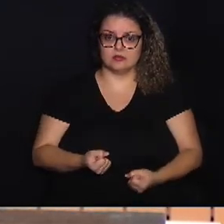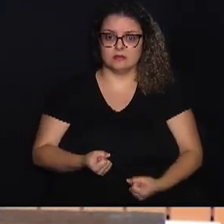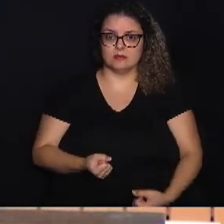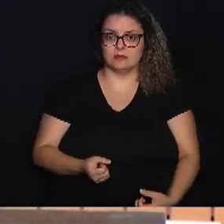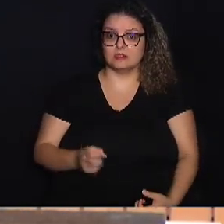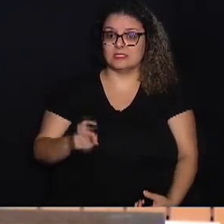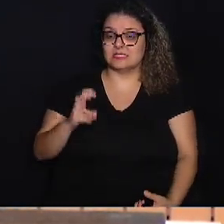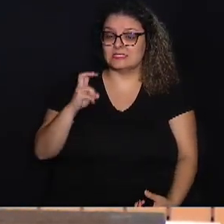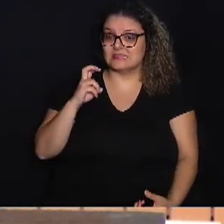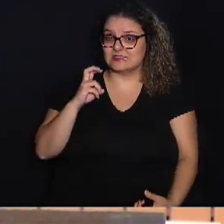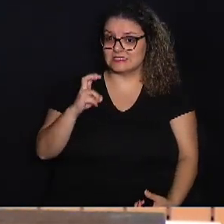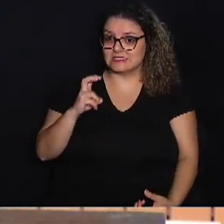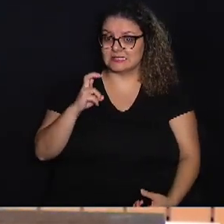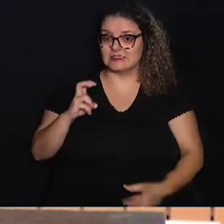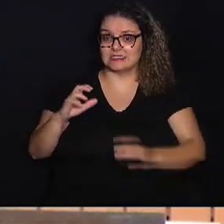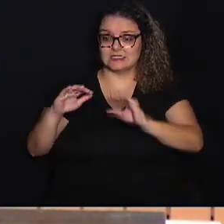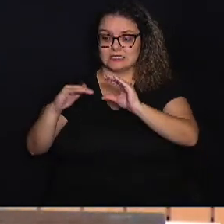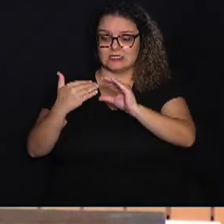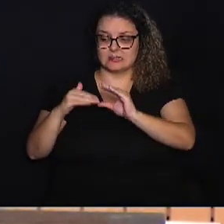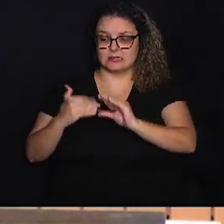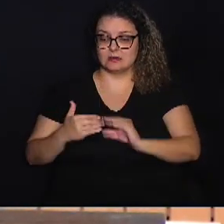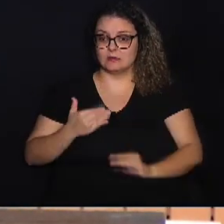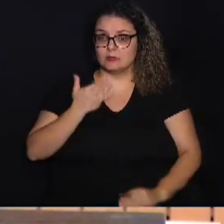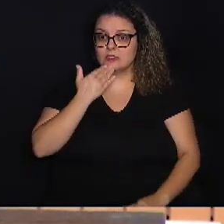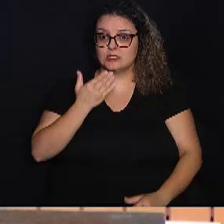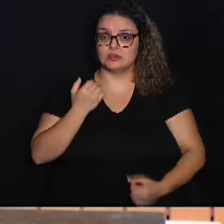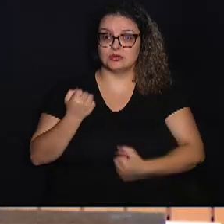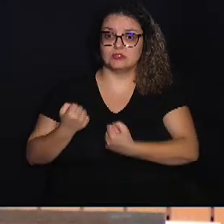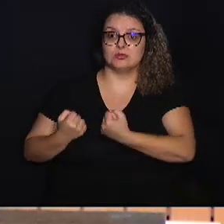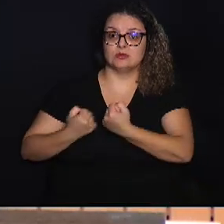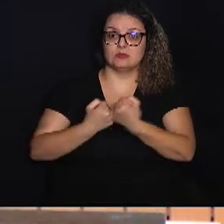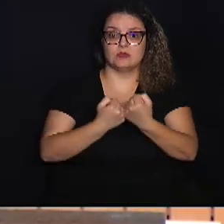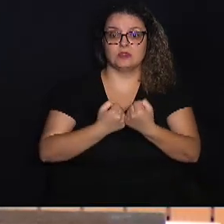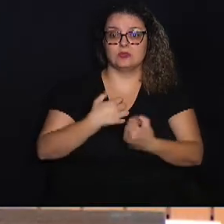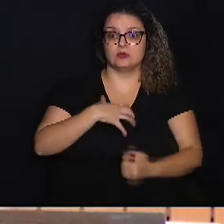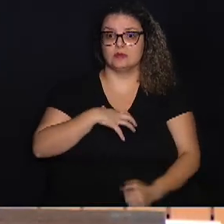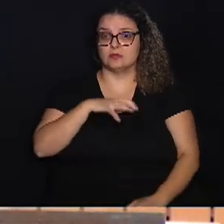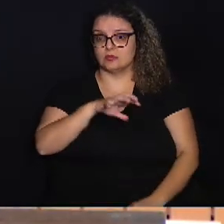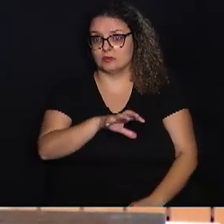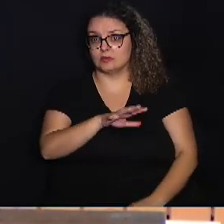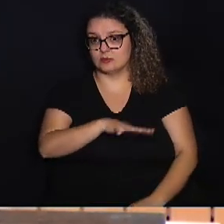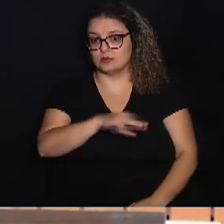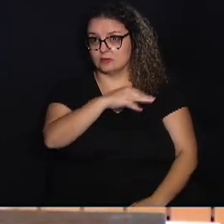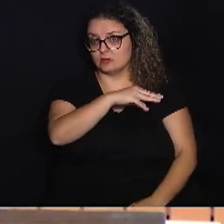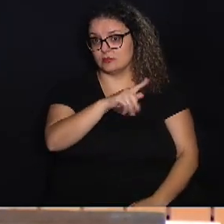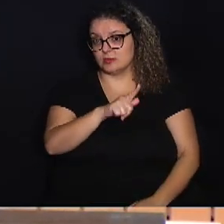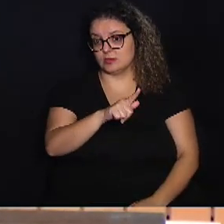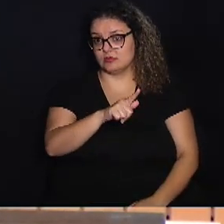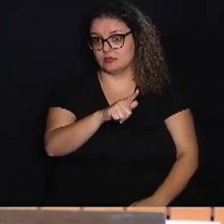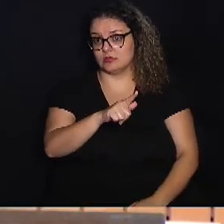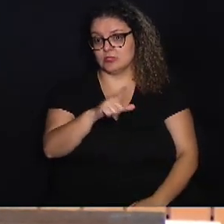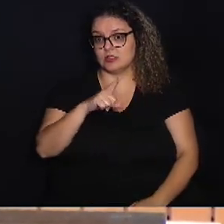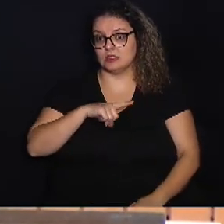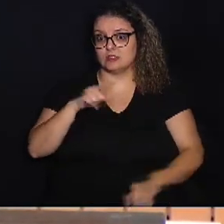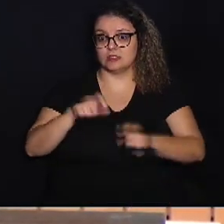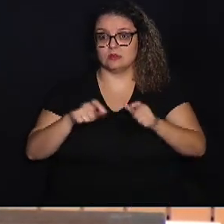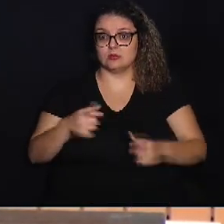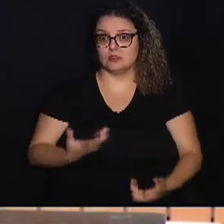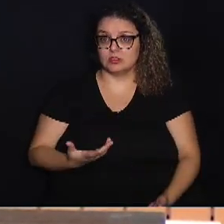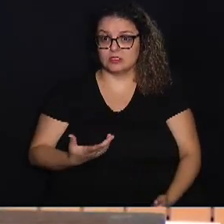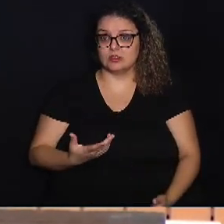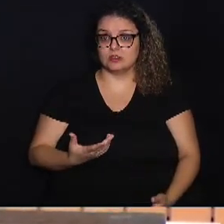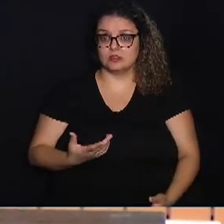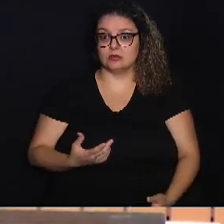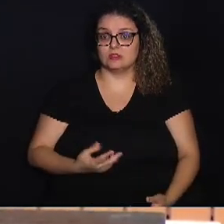cinco mensagens pedindo apoio sobre a situação do Mário Gate tinha pessoas lá que estavam